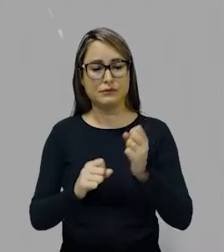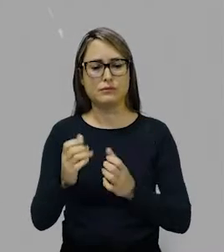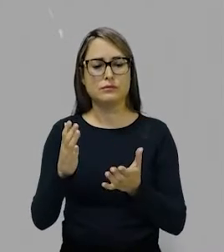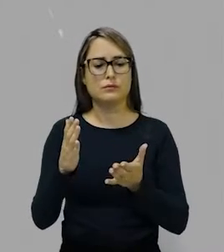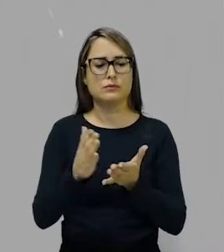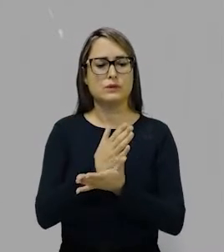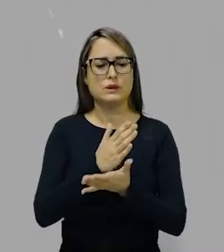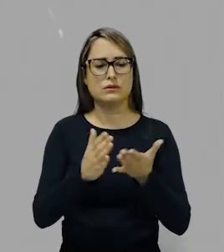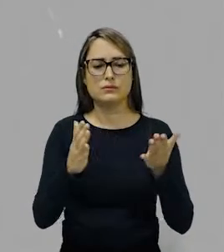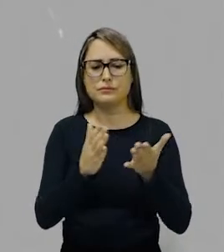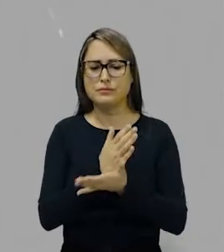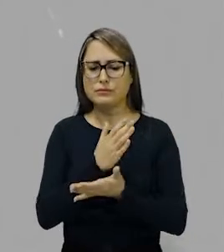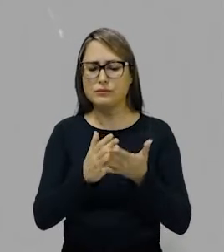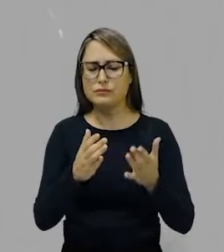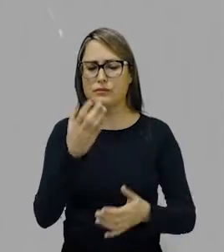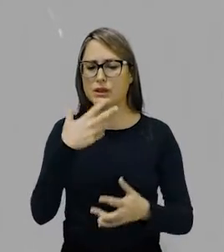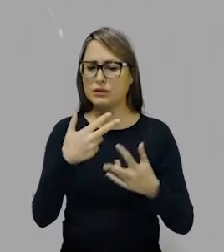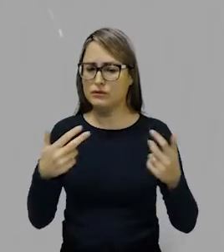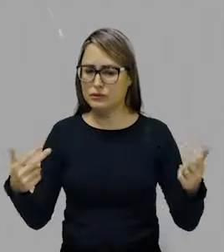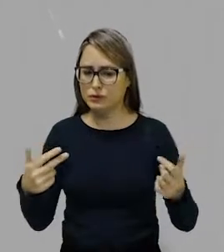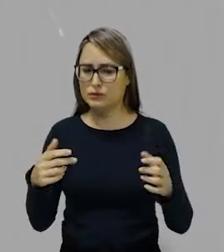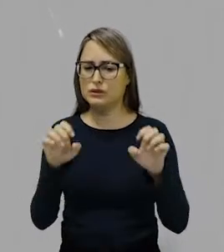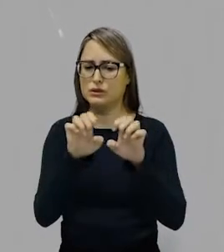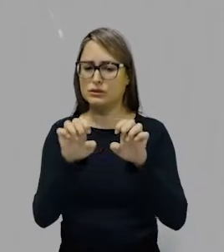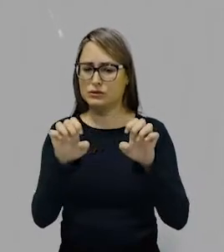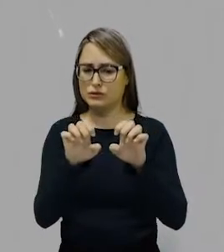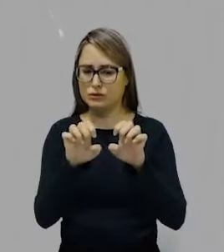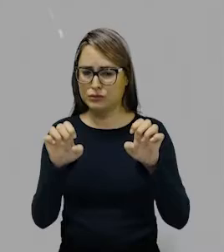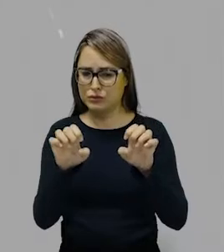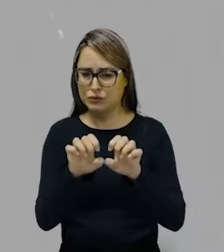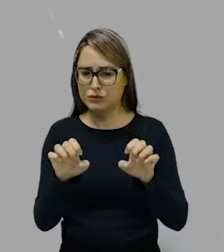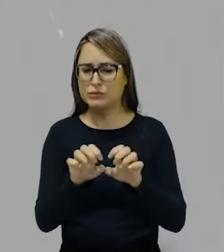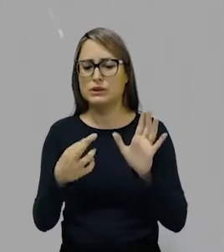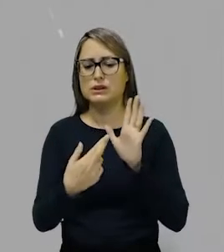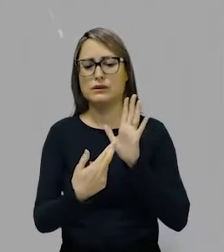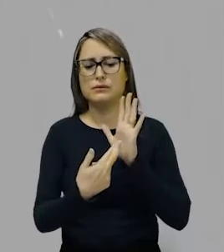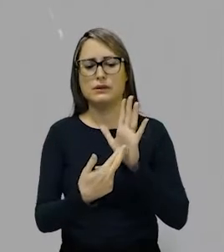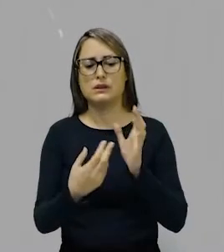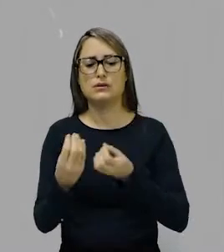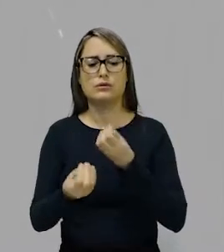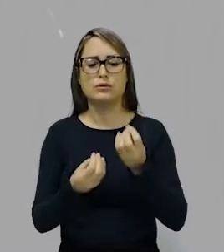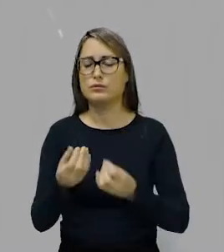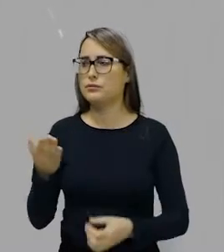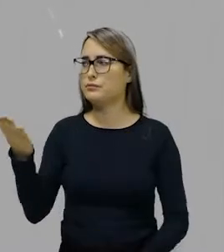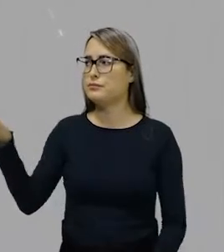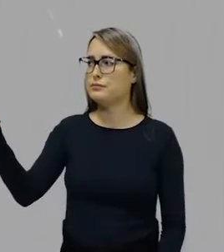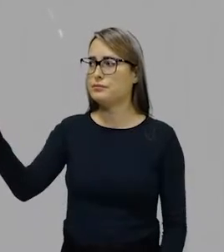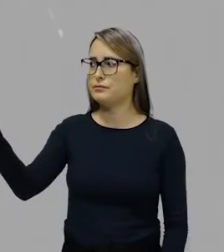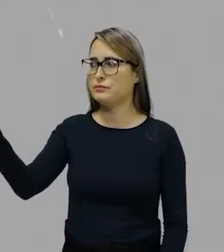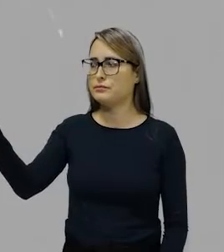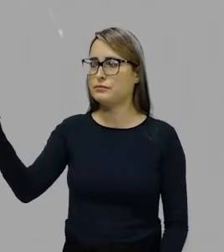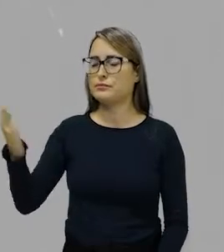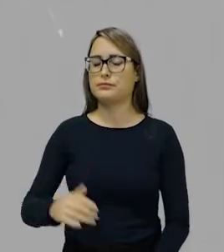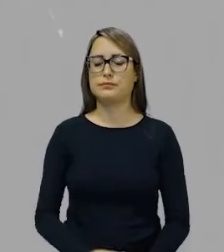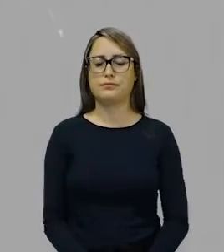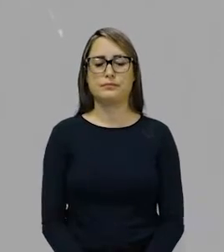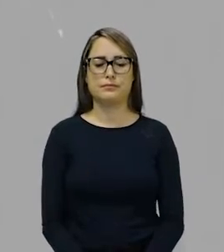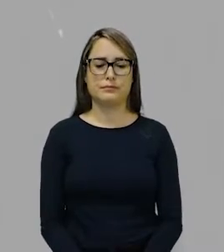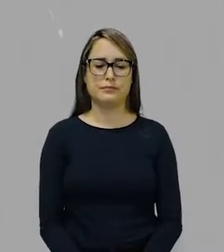de algumas frutas. Sua estrutura pode ser representada por... Então, aqui está a estrutura para